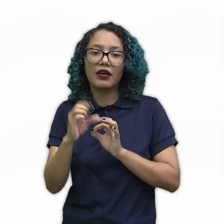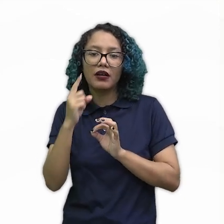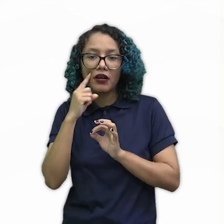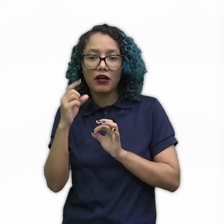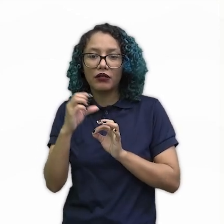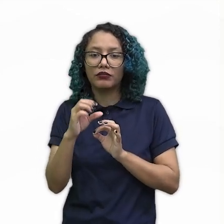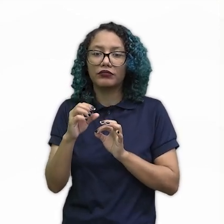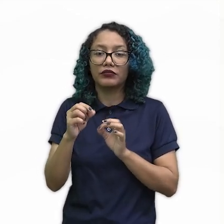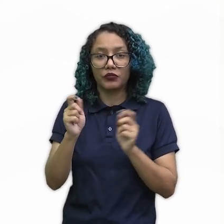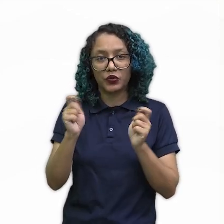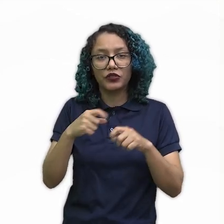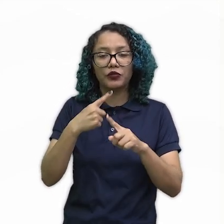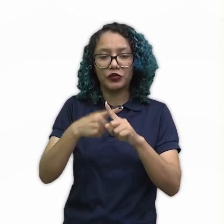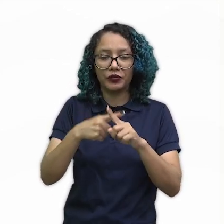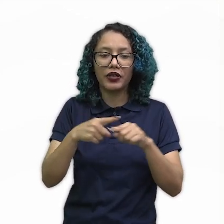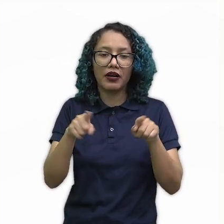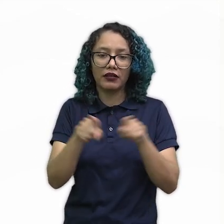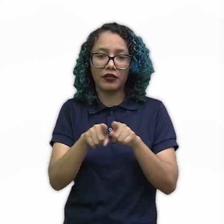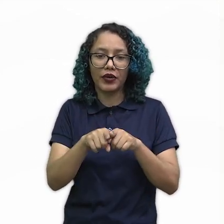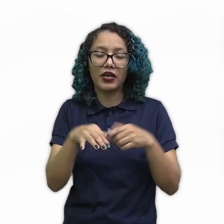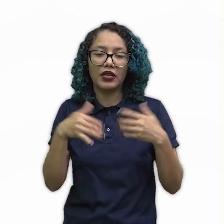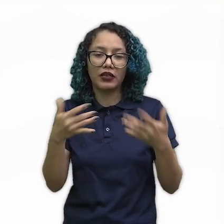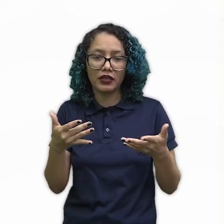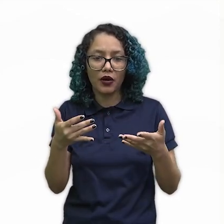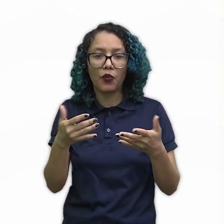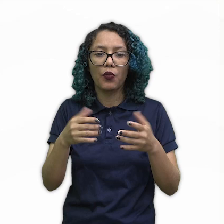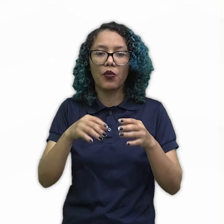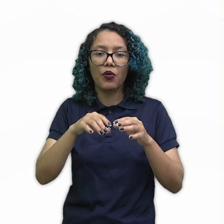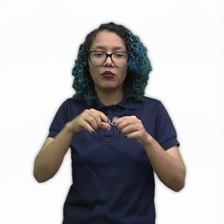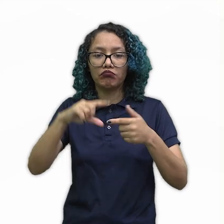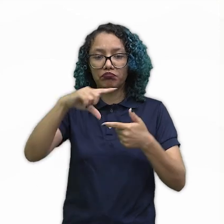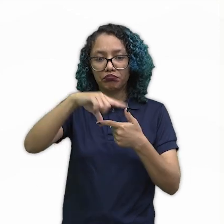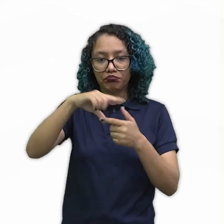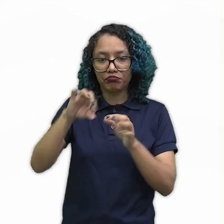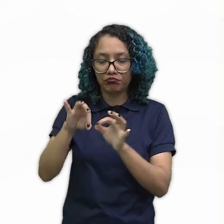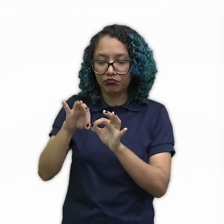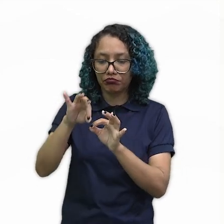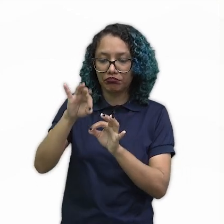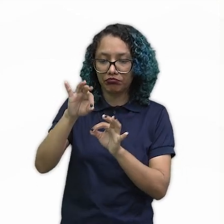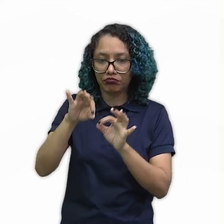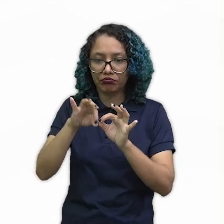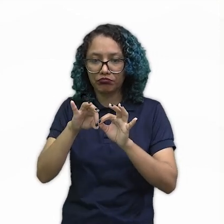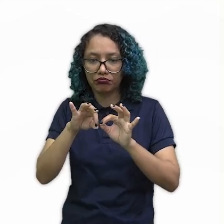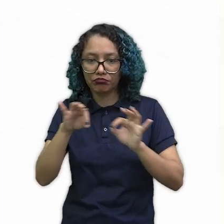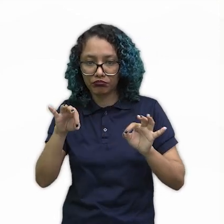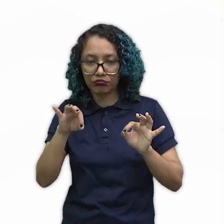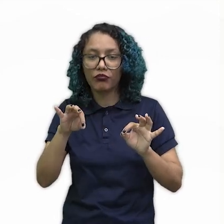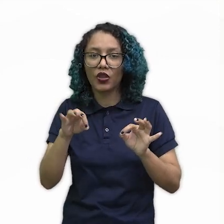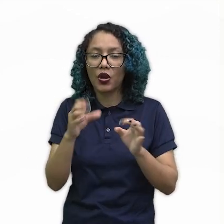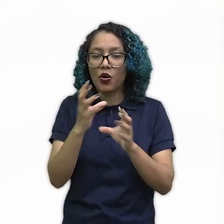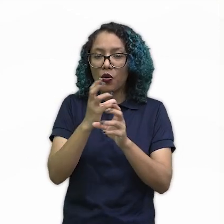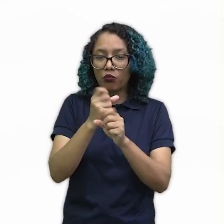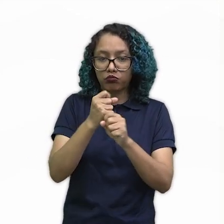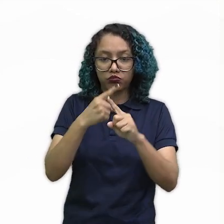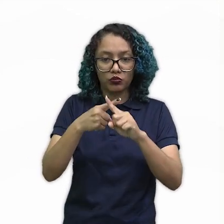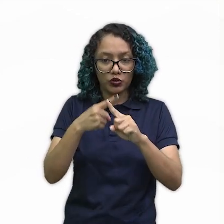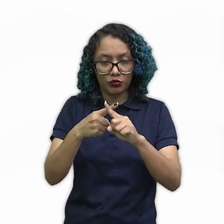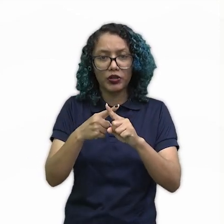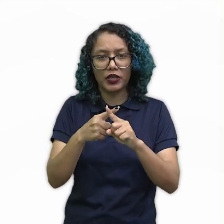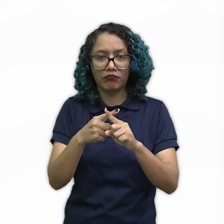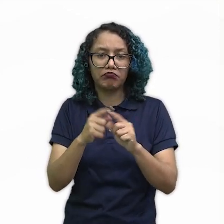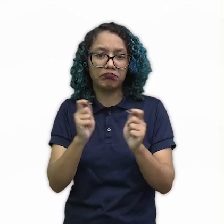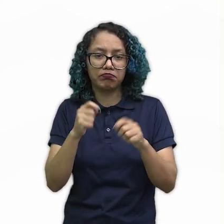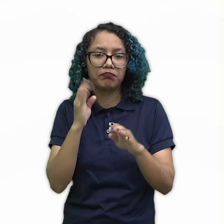largura. Então, o comprimento vezes a largura multiplica, então, essas duas dimensões. Tá